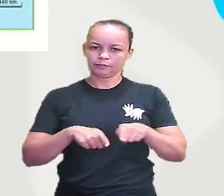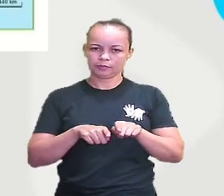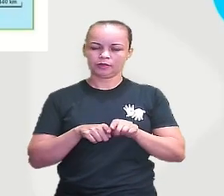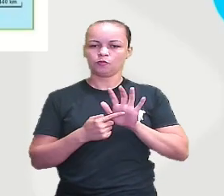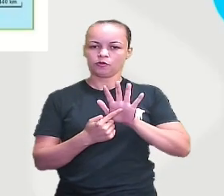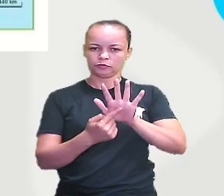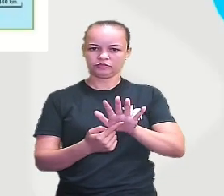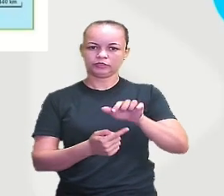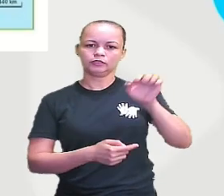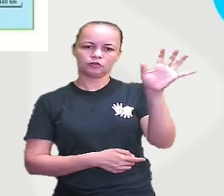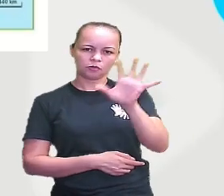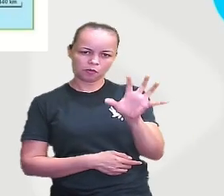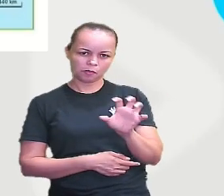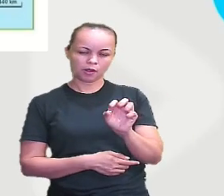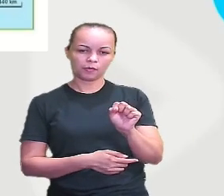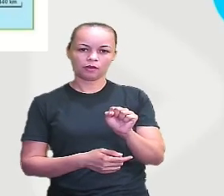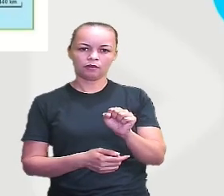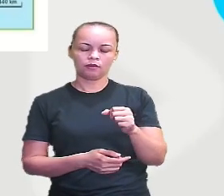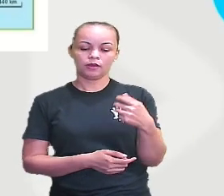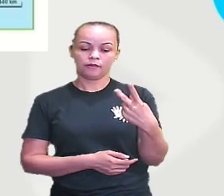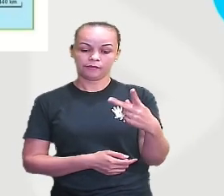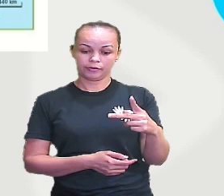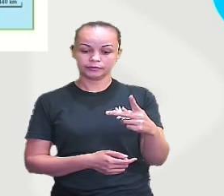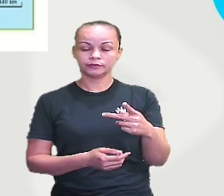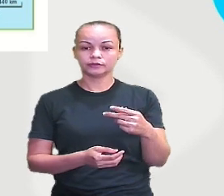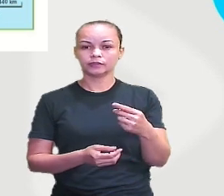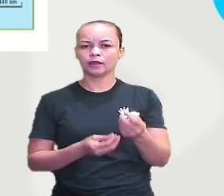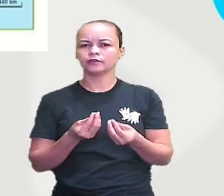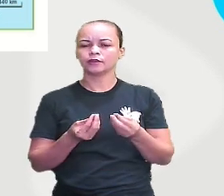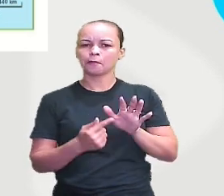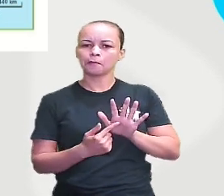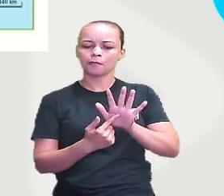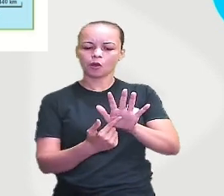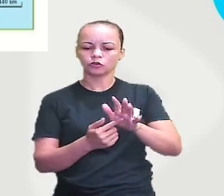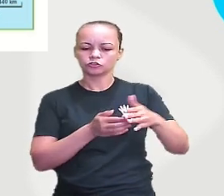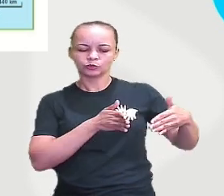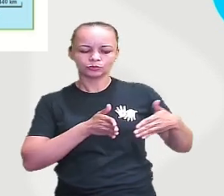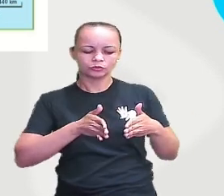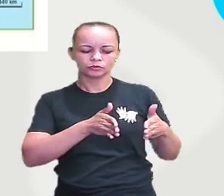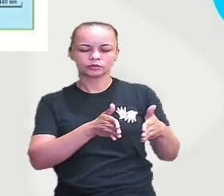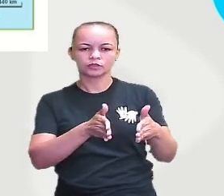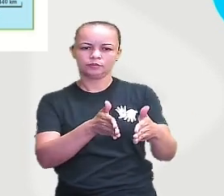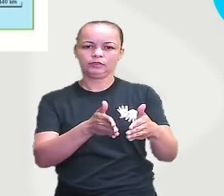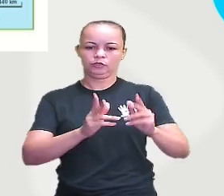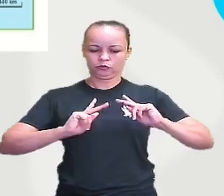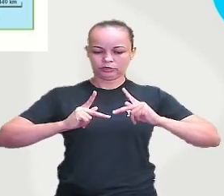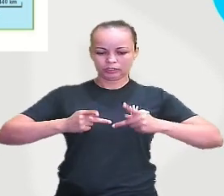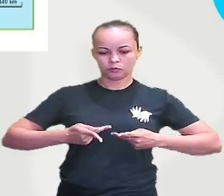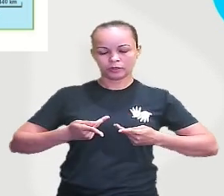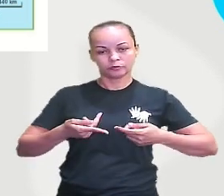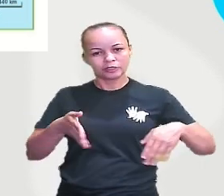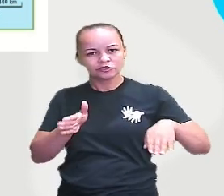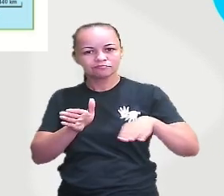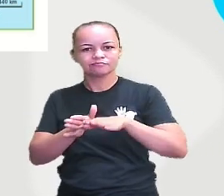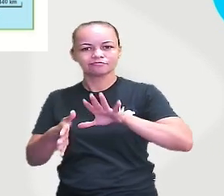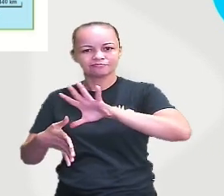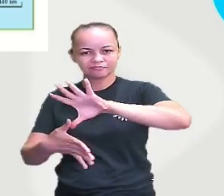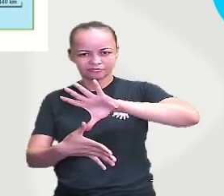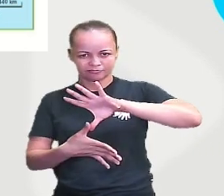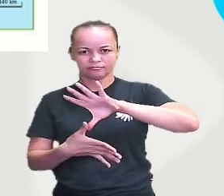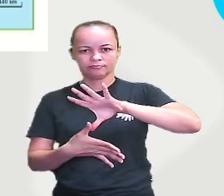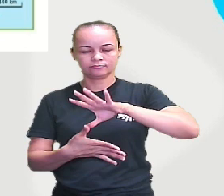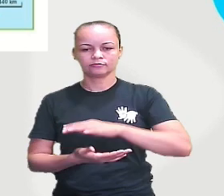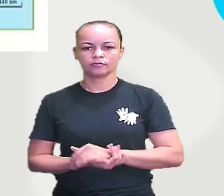mapa, tá? E aí esse outro mapa aí, ele mostra os caminhos do ser humano para chegar até América, tá? Aí